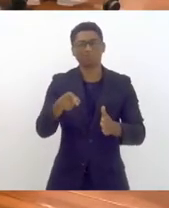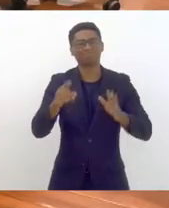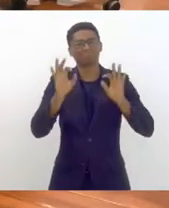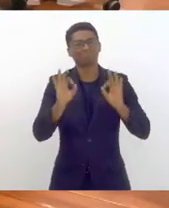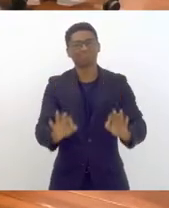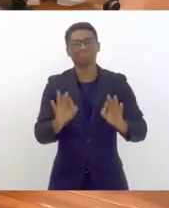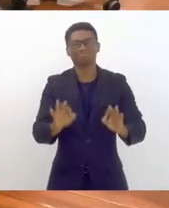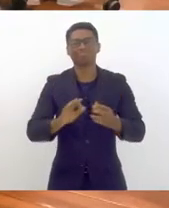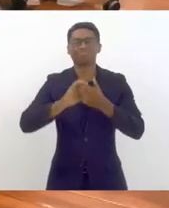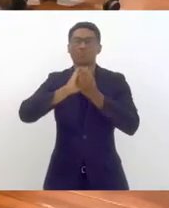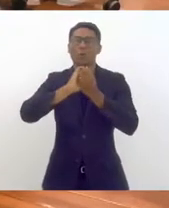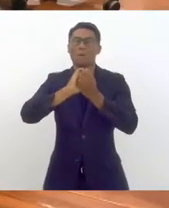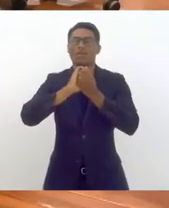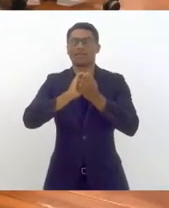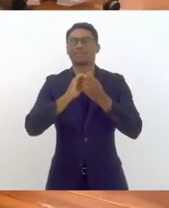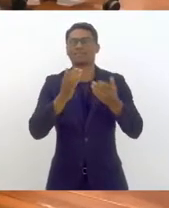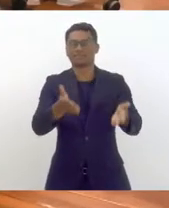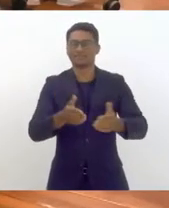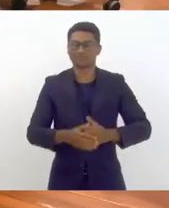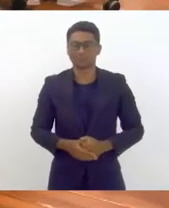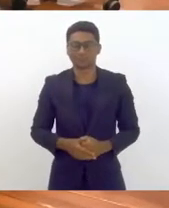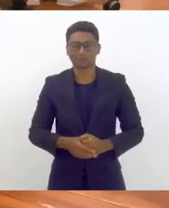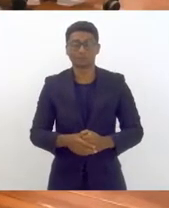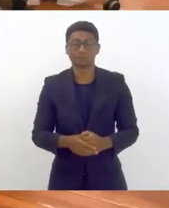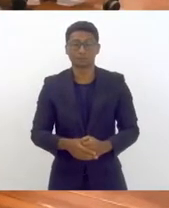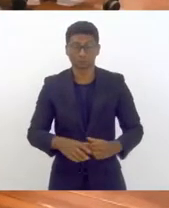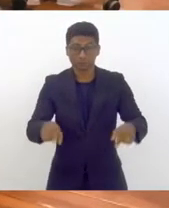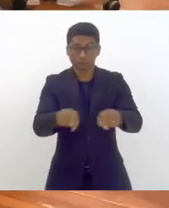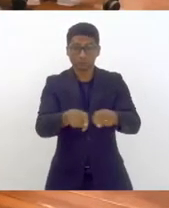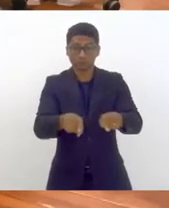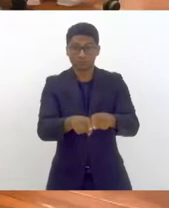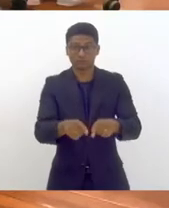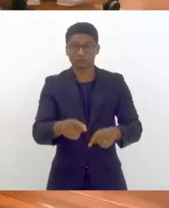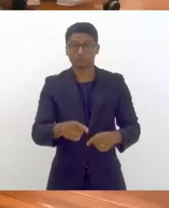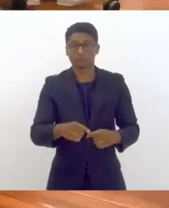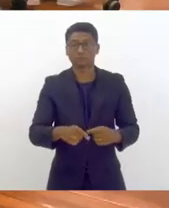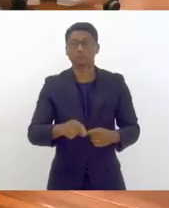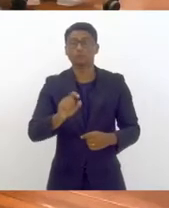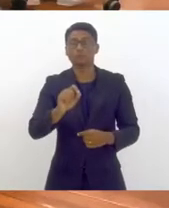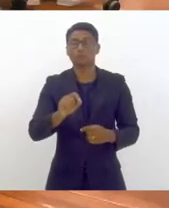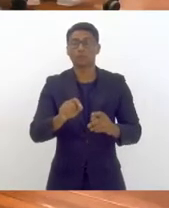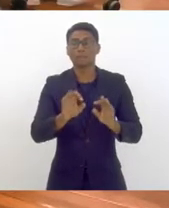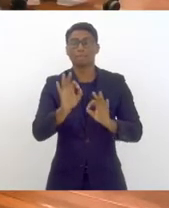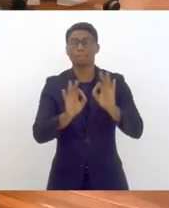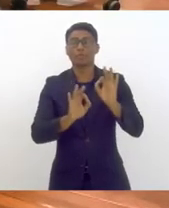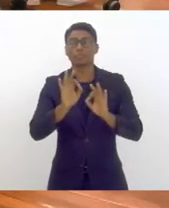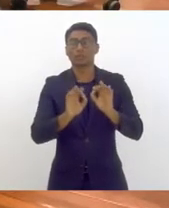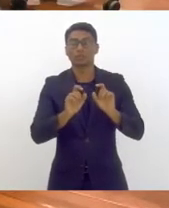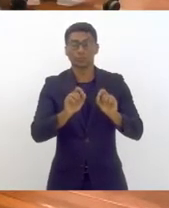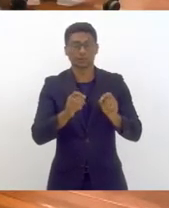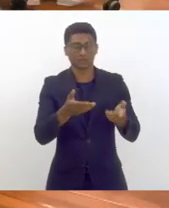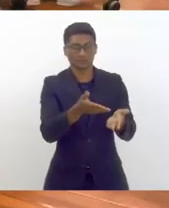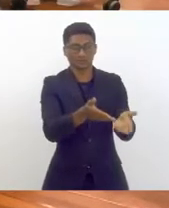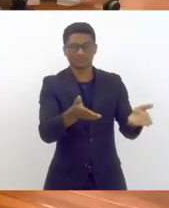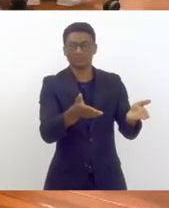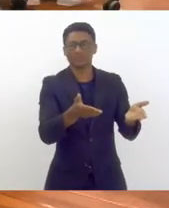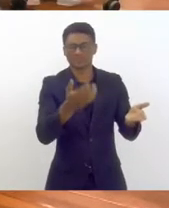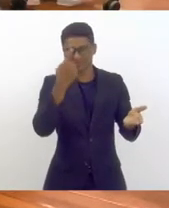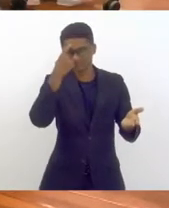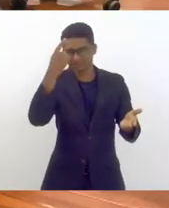cumprimentar, também queria cumprimentar aos proponentes do projeto sobre a